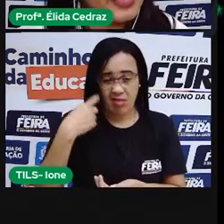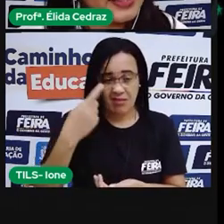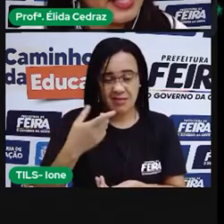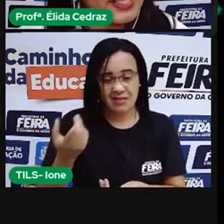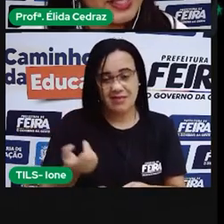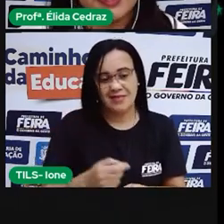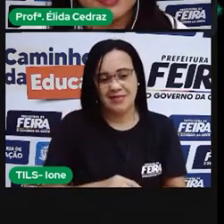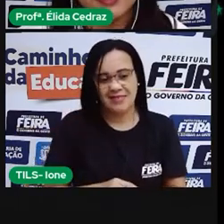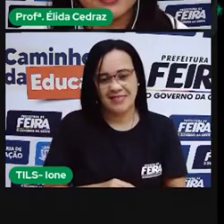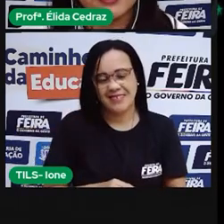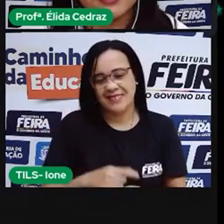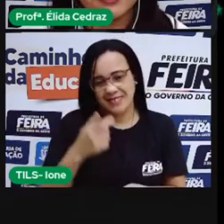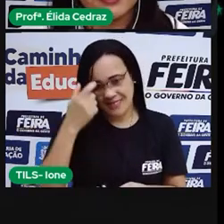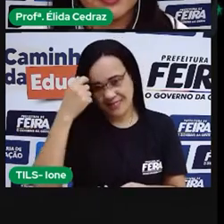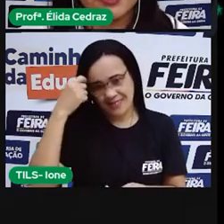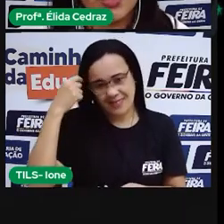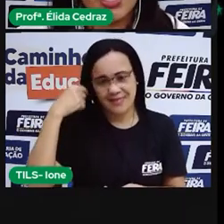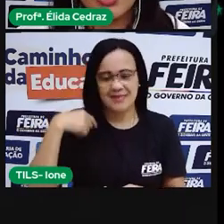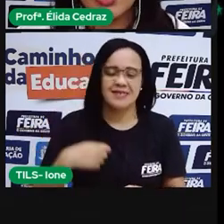Careta.